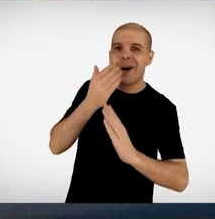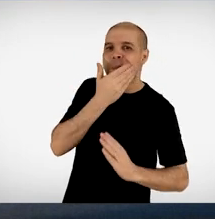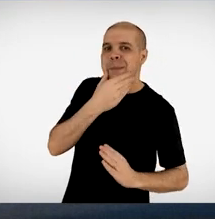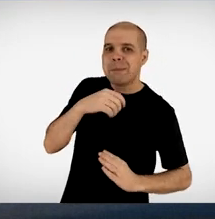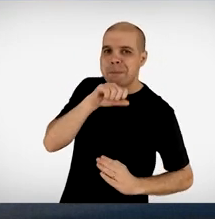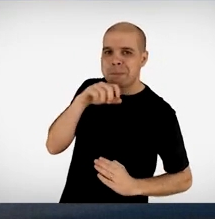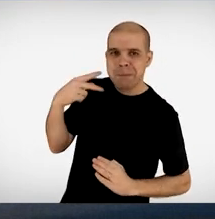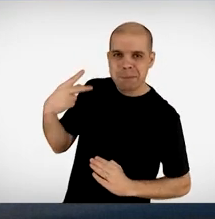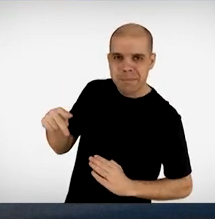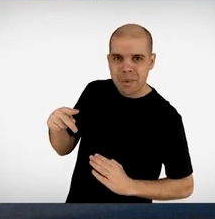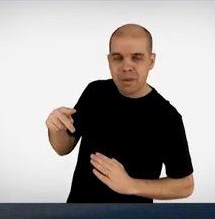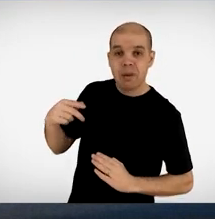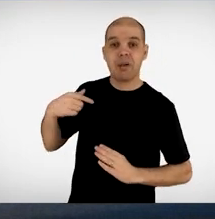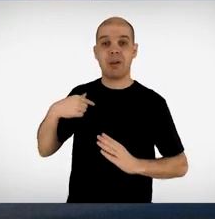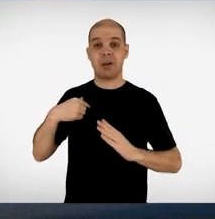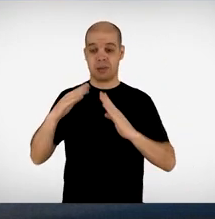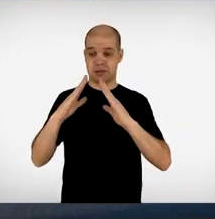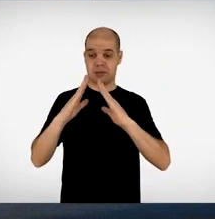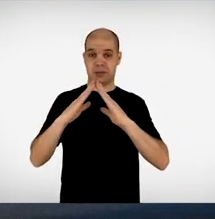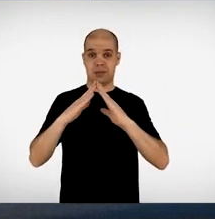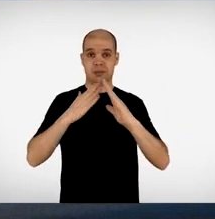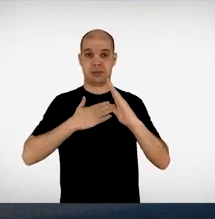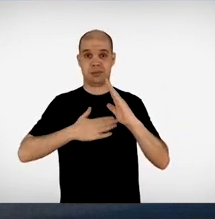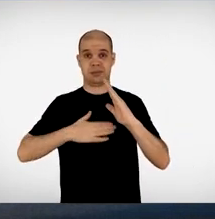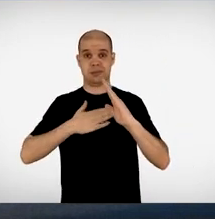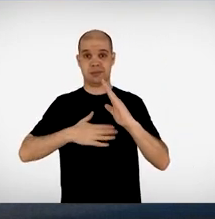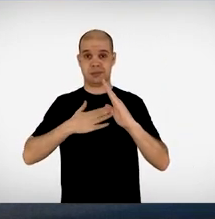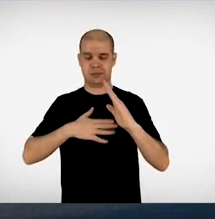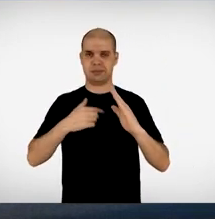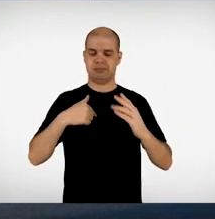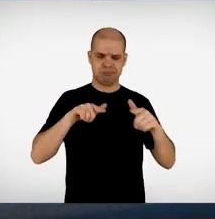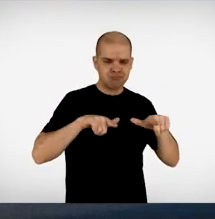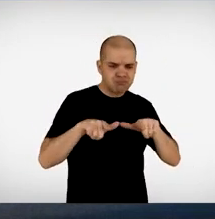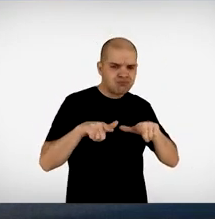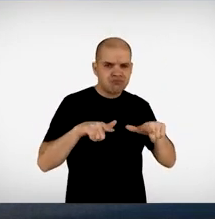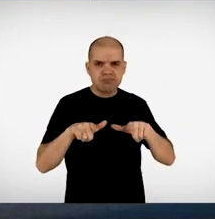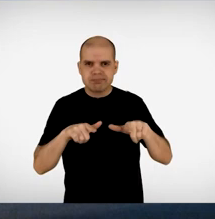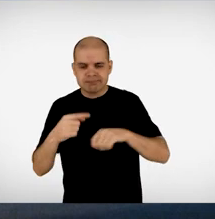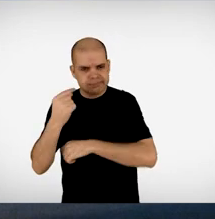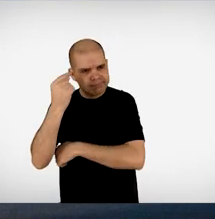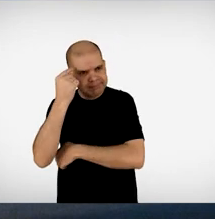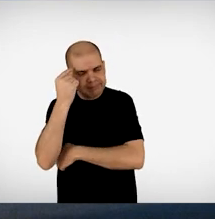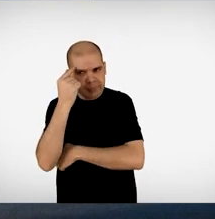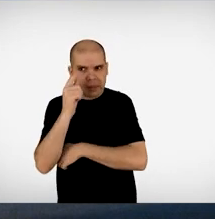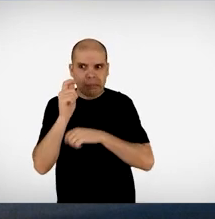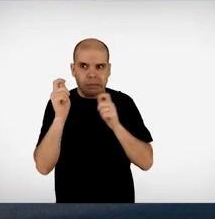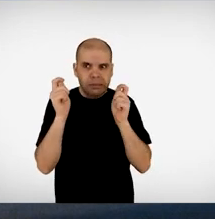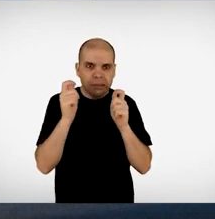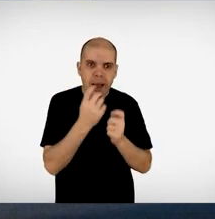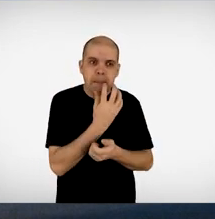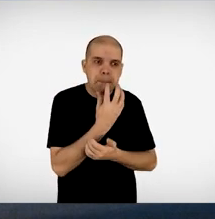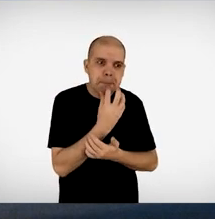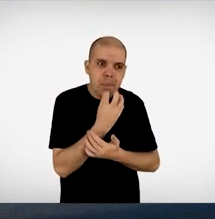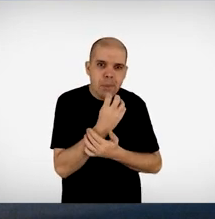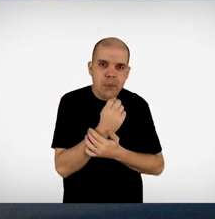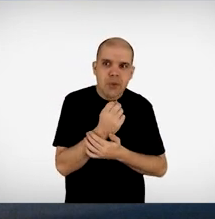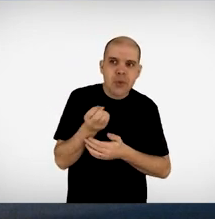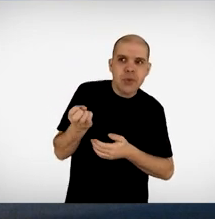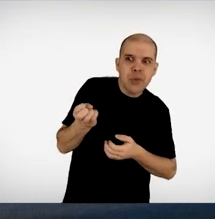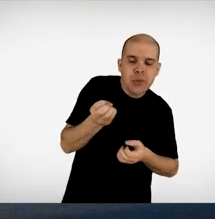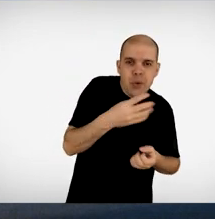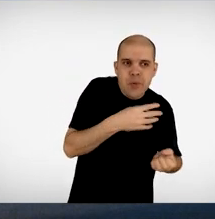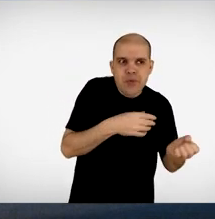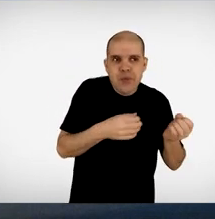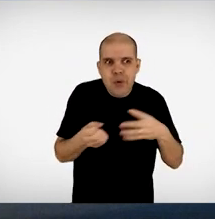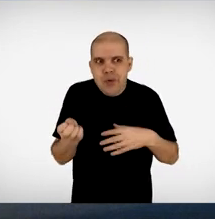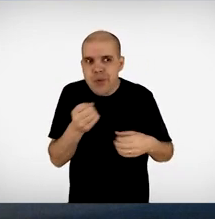fiquei pensando como que eu podia transformar essa série num tema do podcast, virar uma crônica, virar uma outra série que eu vou inventar.